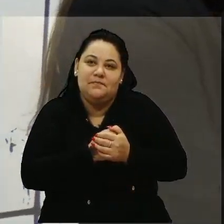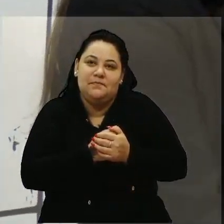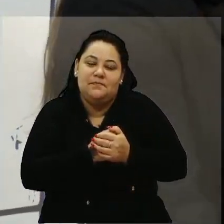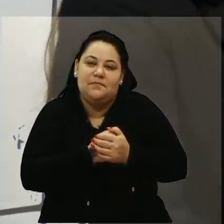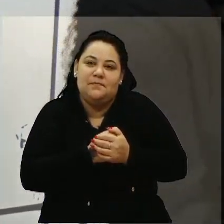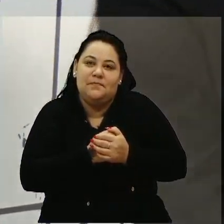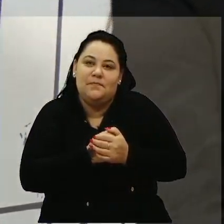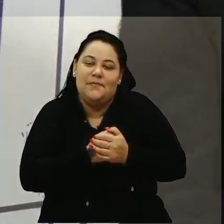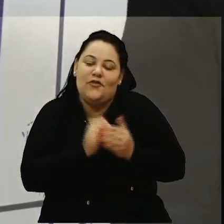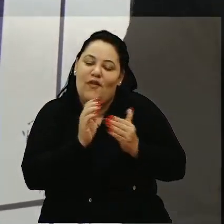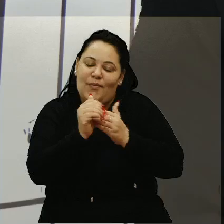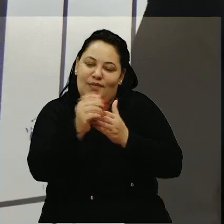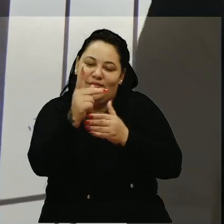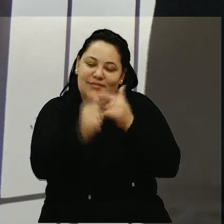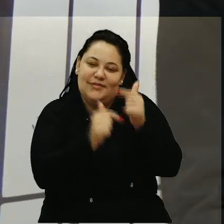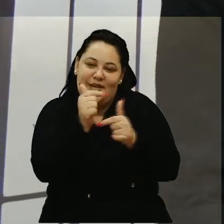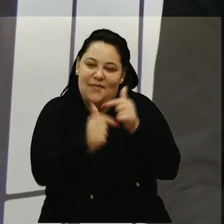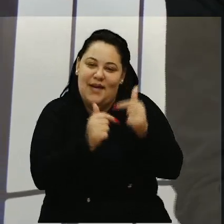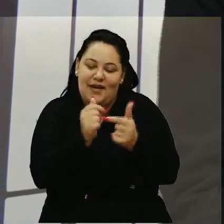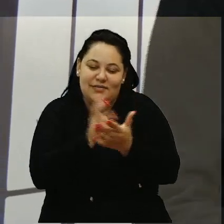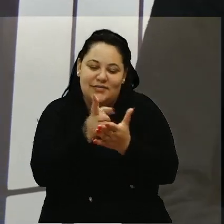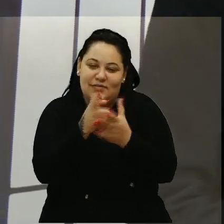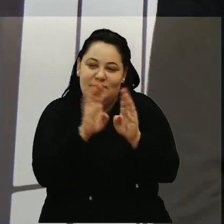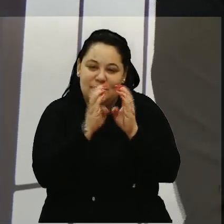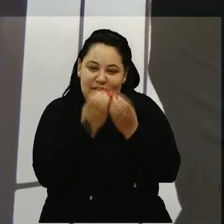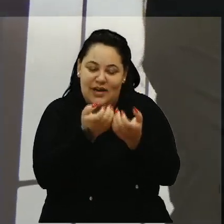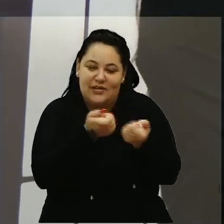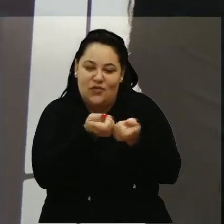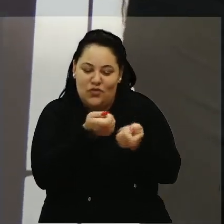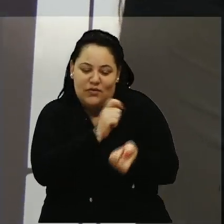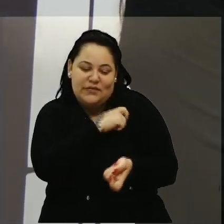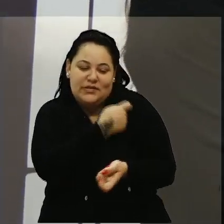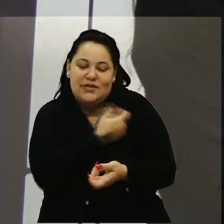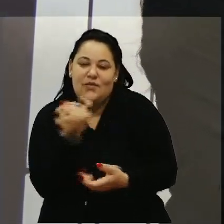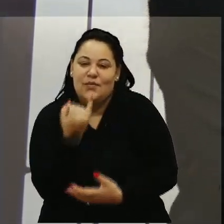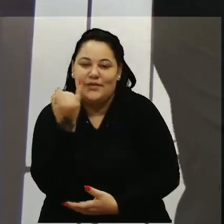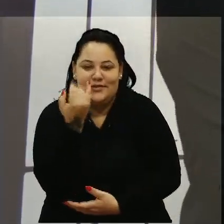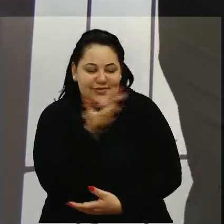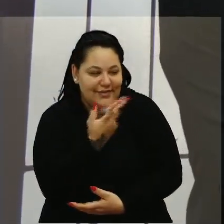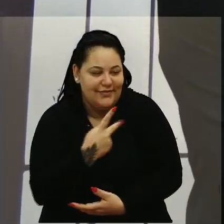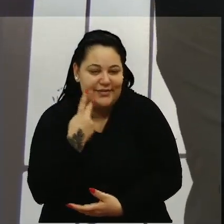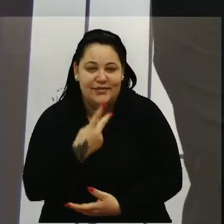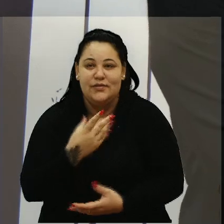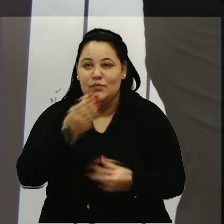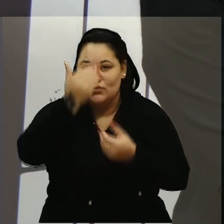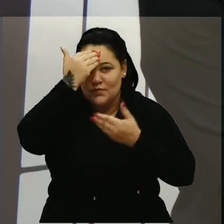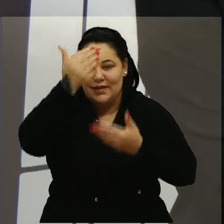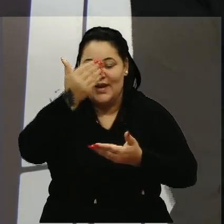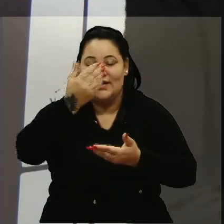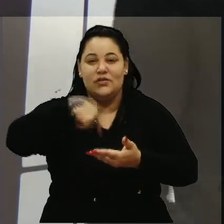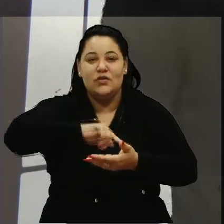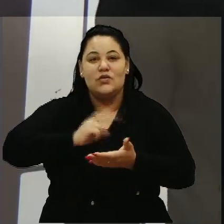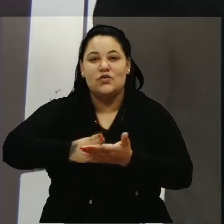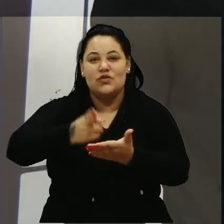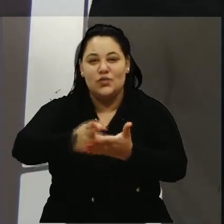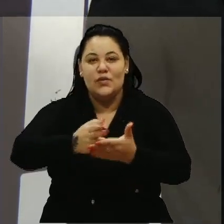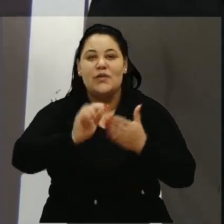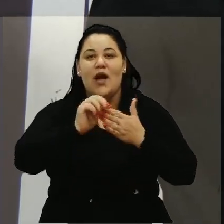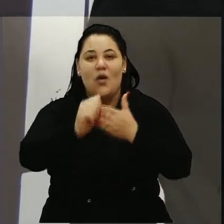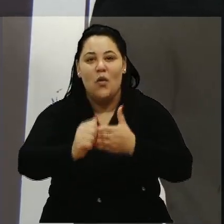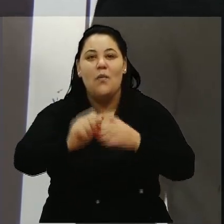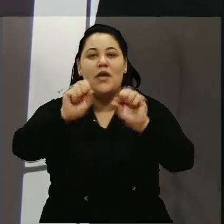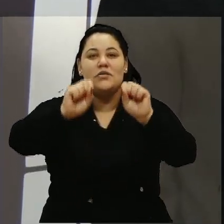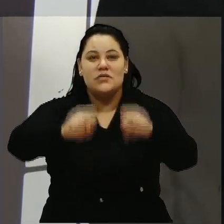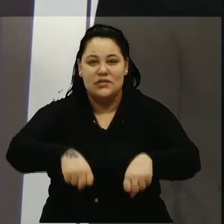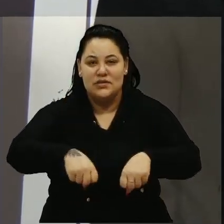seu trabalho, sempre trazendo sempre para a comunidade essa fiscalização que é tão importante, né, vereador? Muito obrigada. E a gente segue fiscalizando,